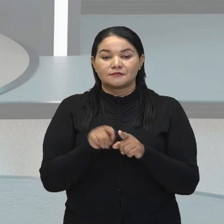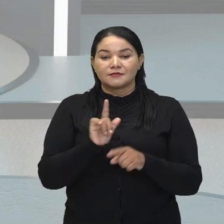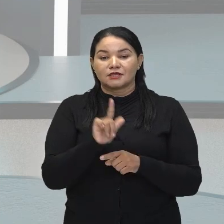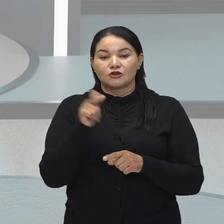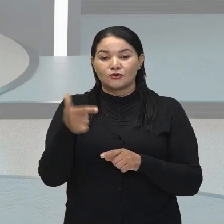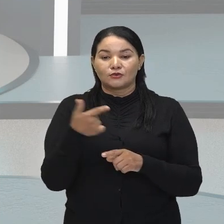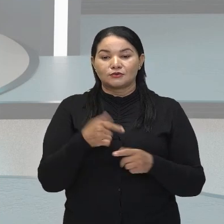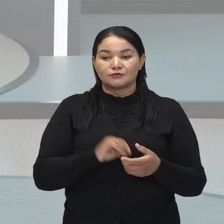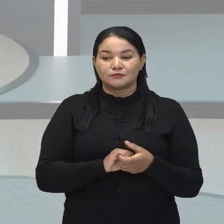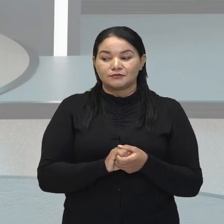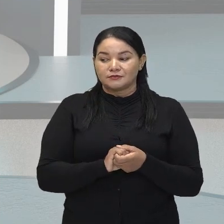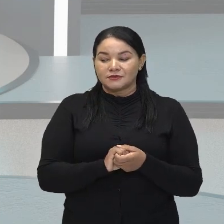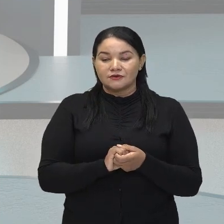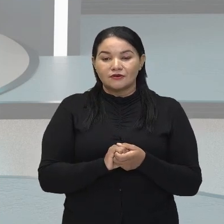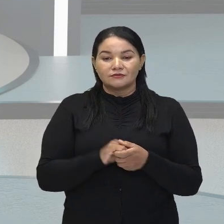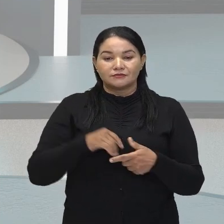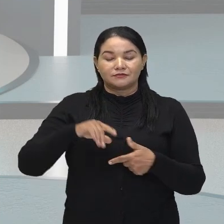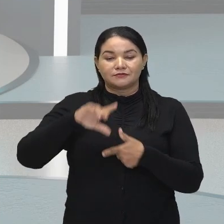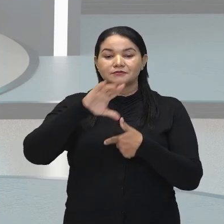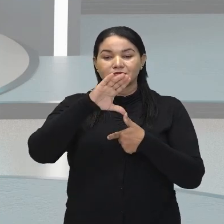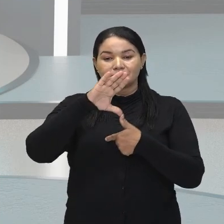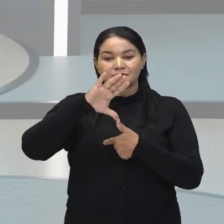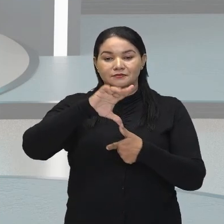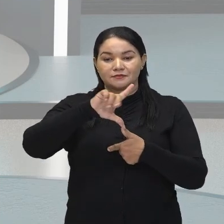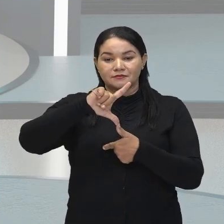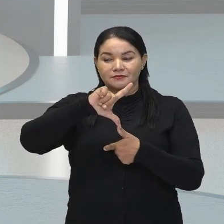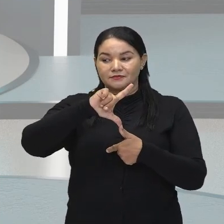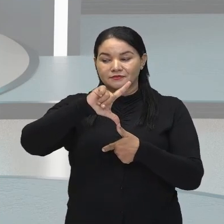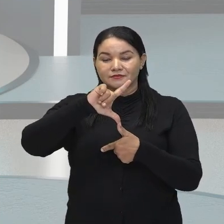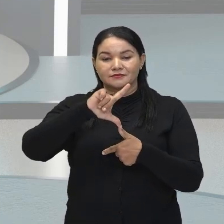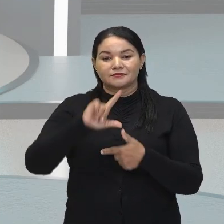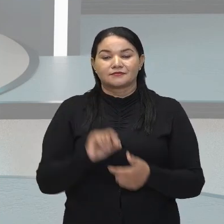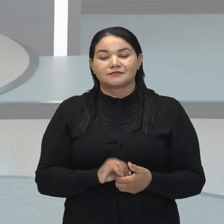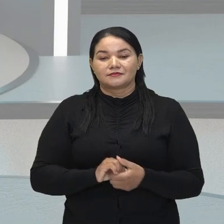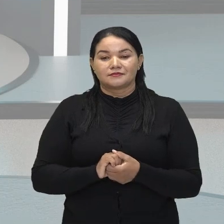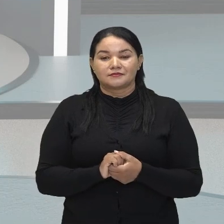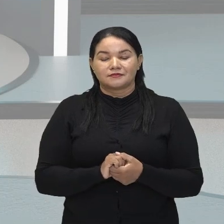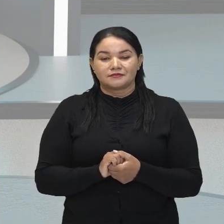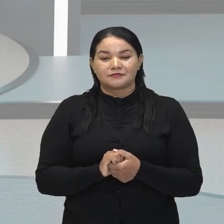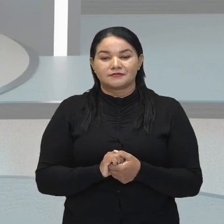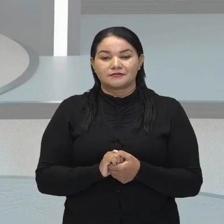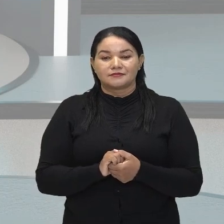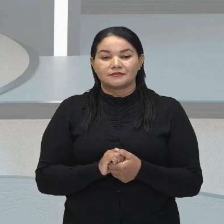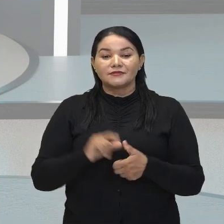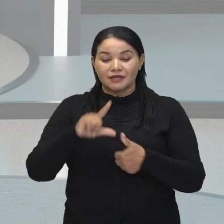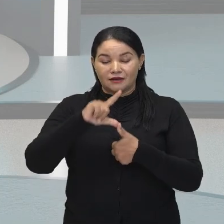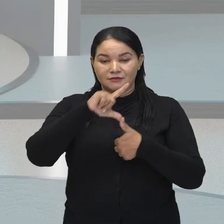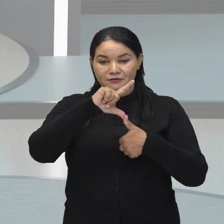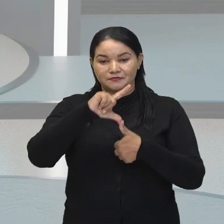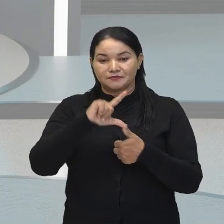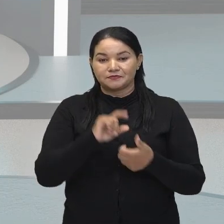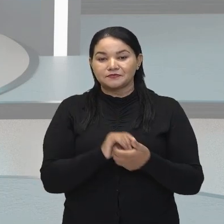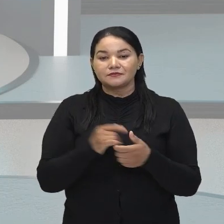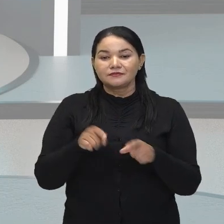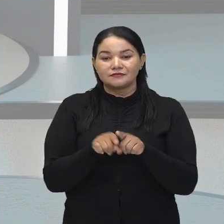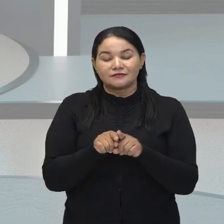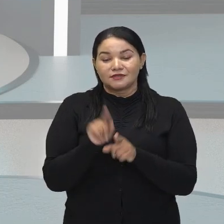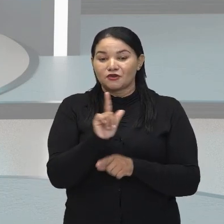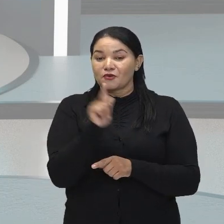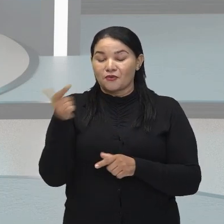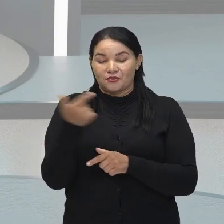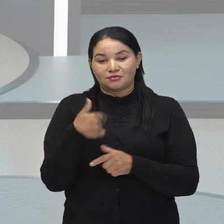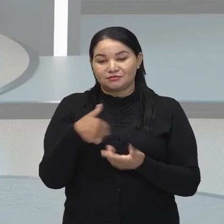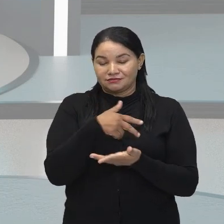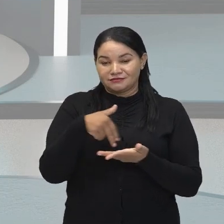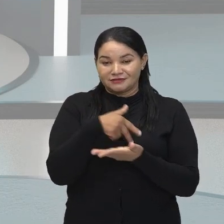olha só essa imagem. Já te traz aí uma outra energia. De onde? Sim,